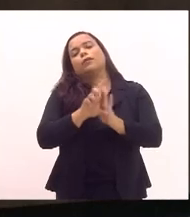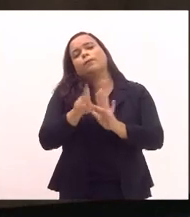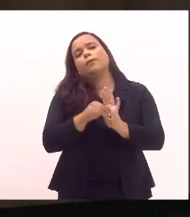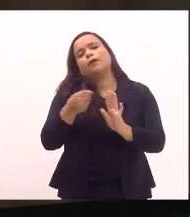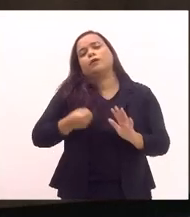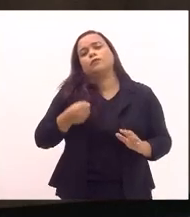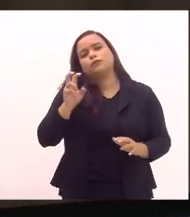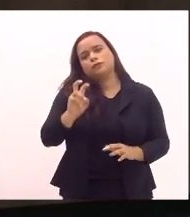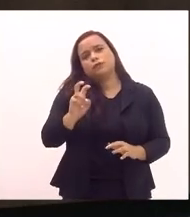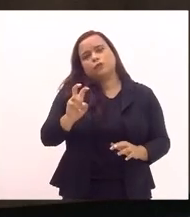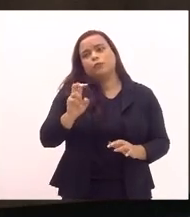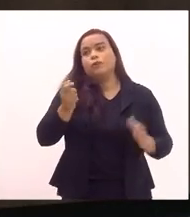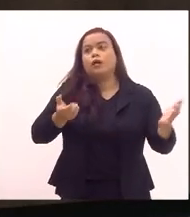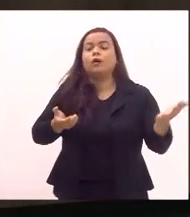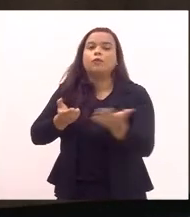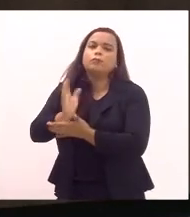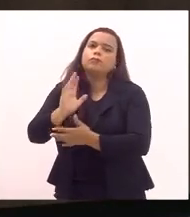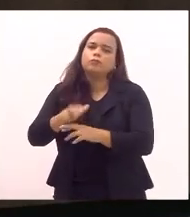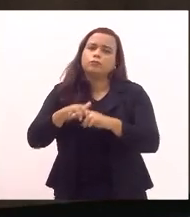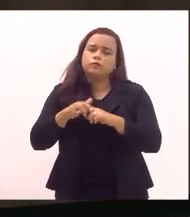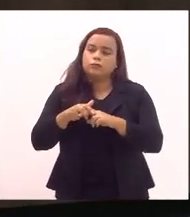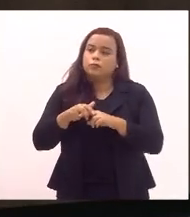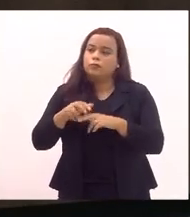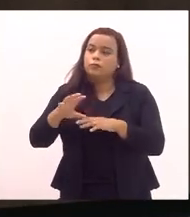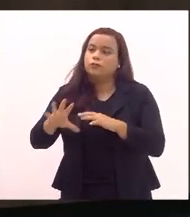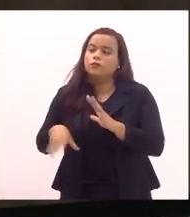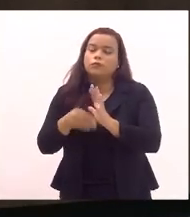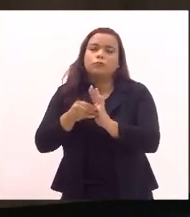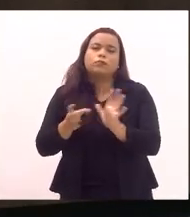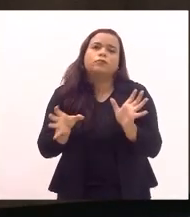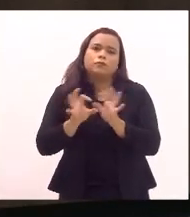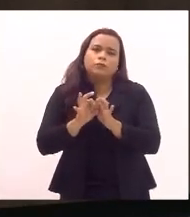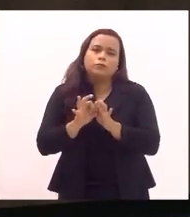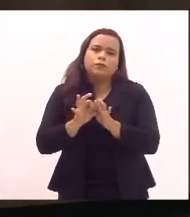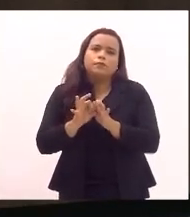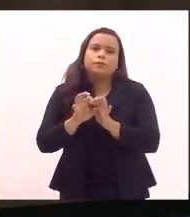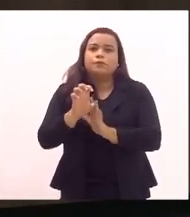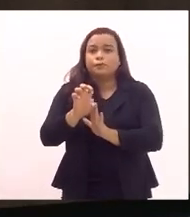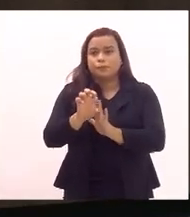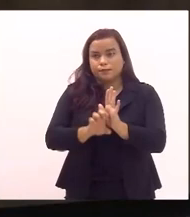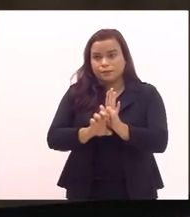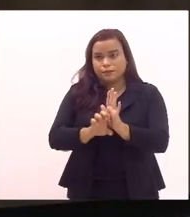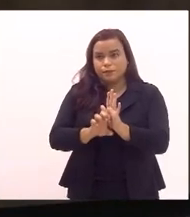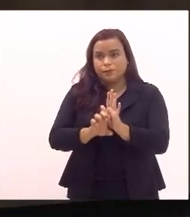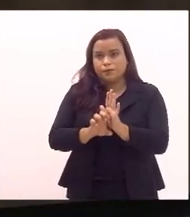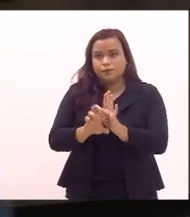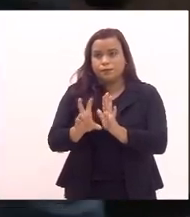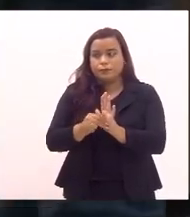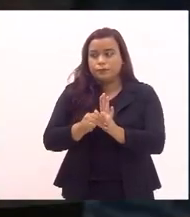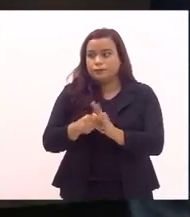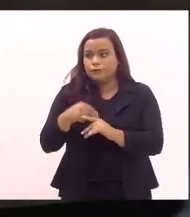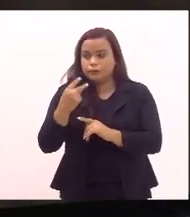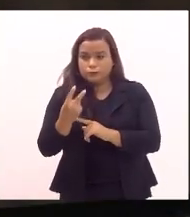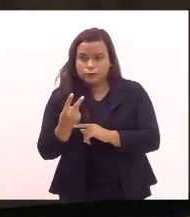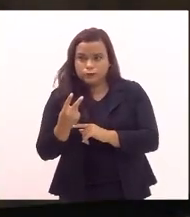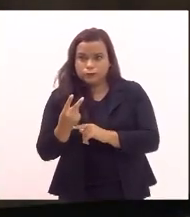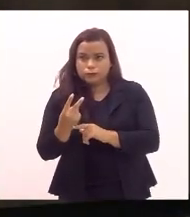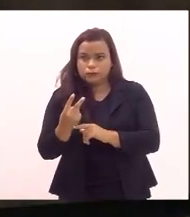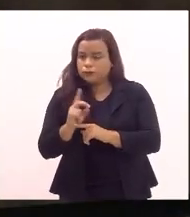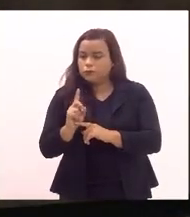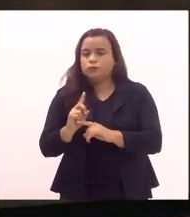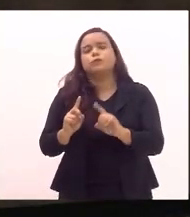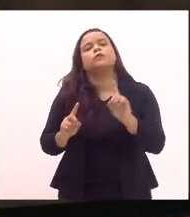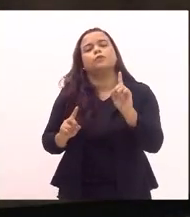5 pela provação como submenu aglutinativa das emendas 2 10m das